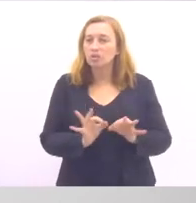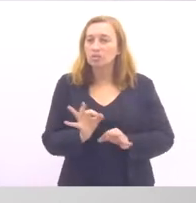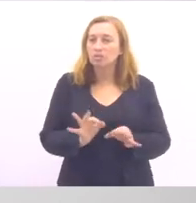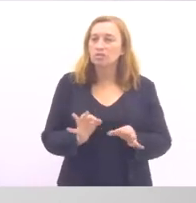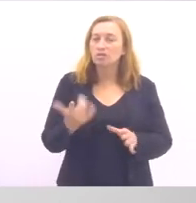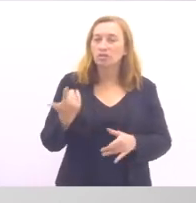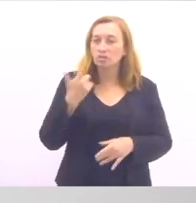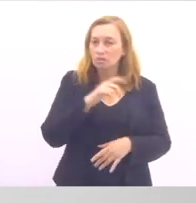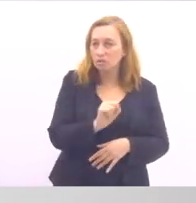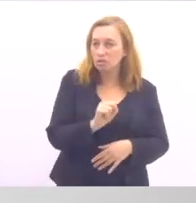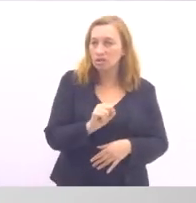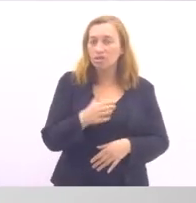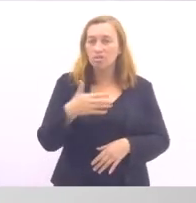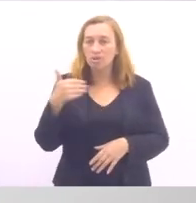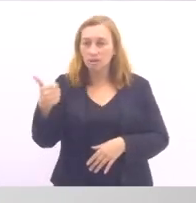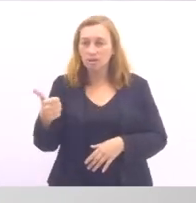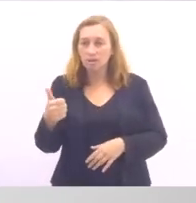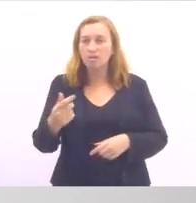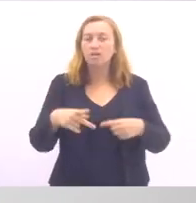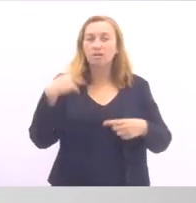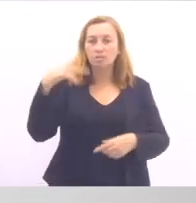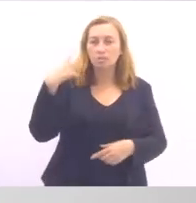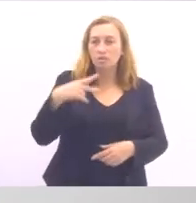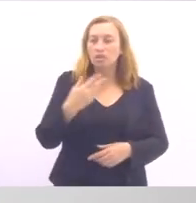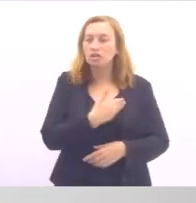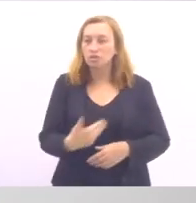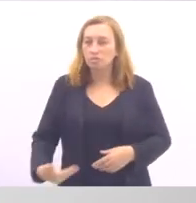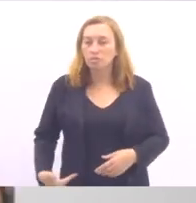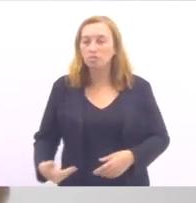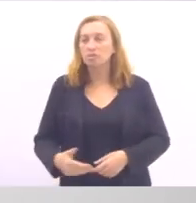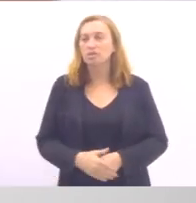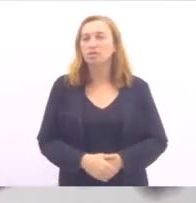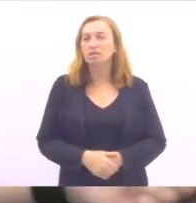vai conseguir fomentar a política pública